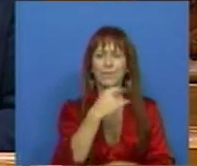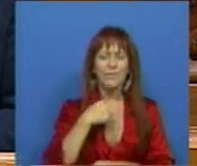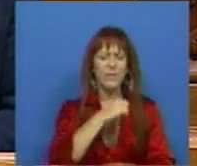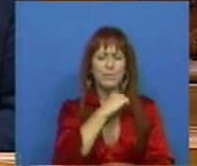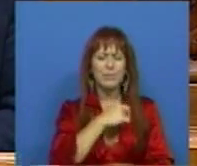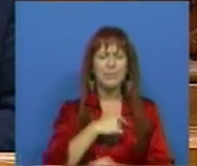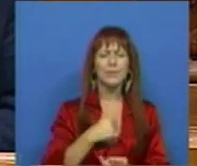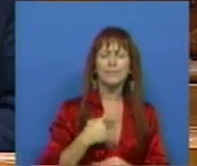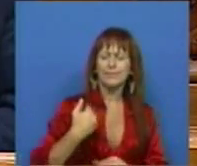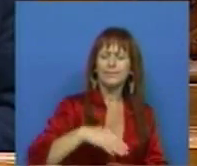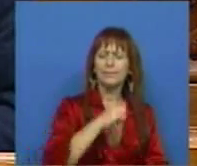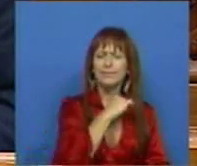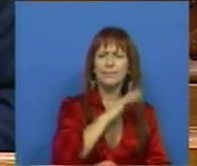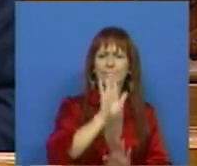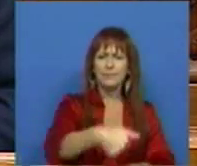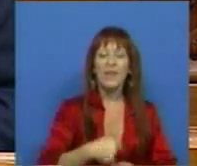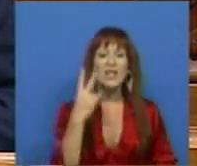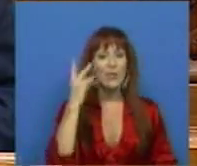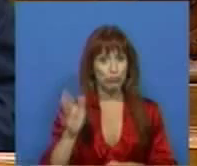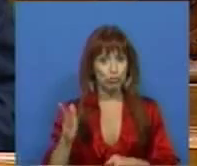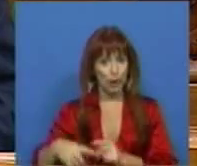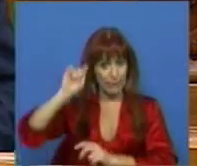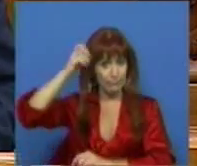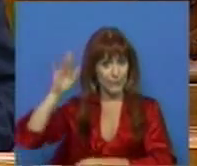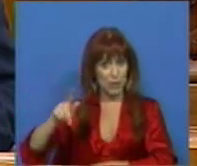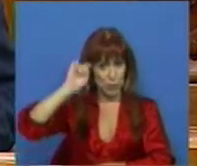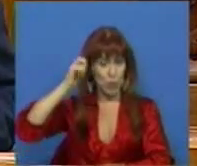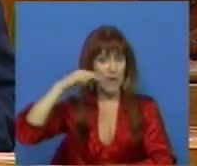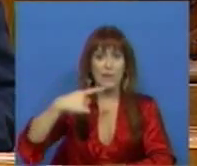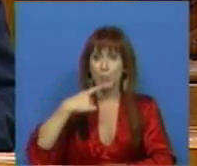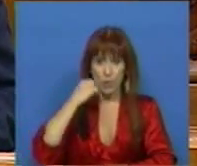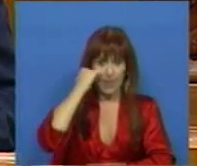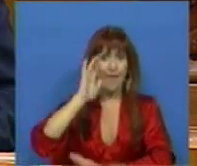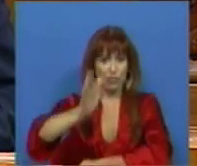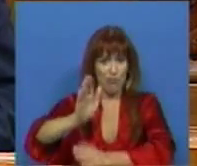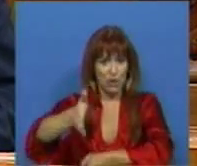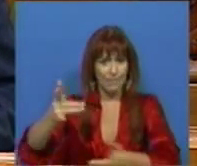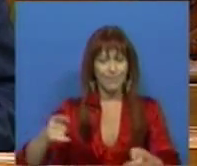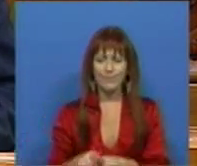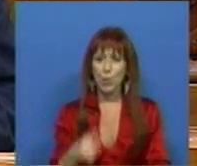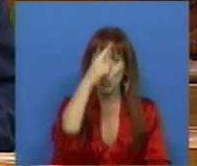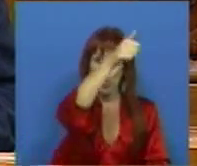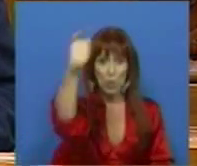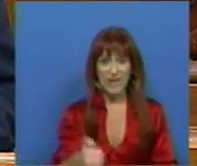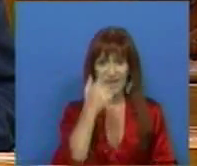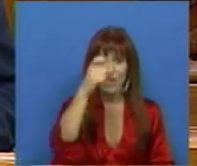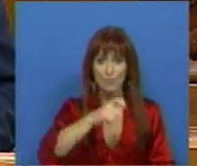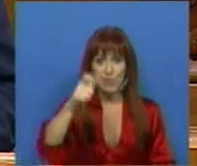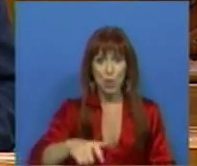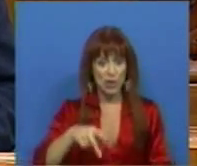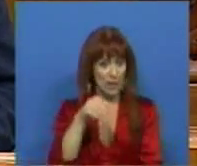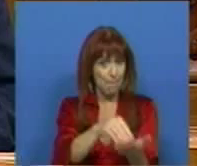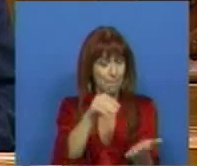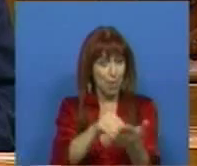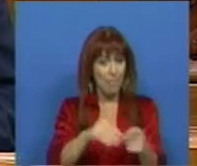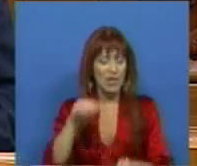ignora sobranceiramente que já vivemos uma crise, e uma crise muito grave. 1/5 da população é pobre